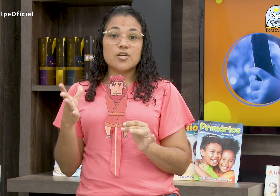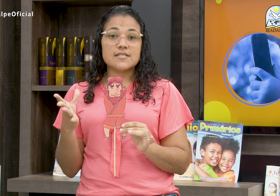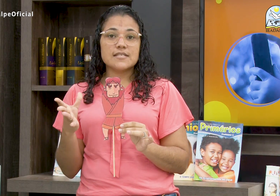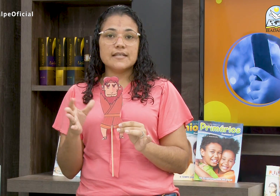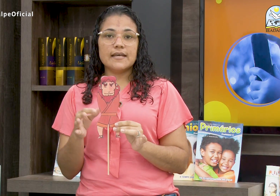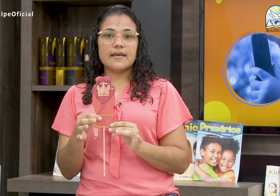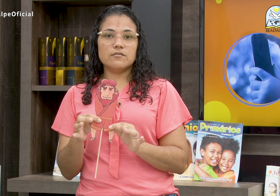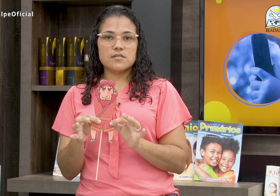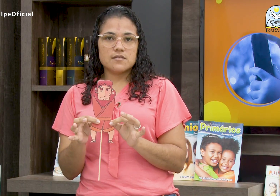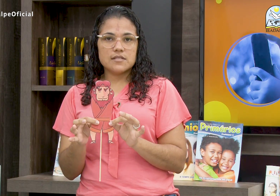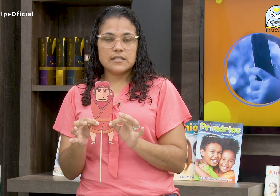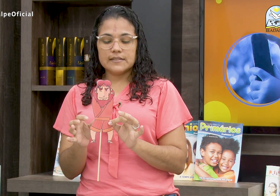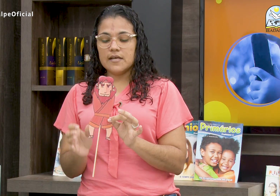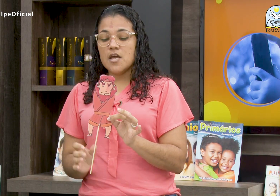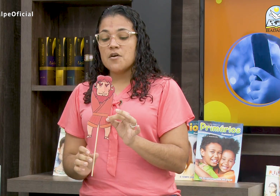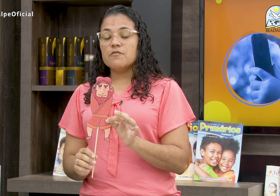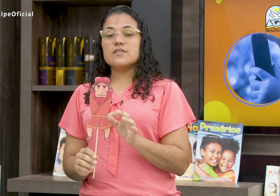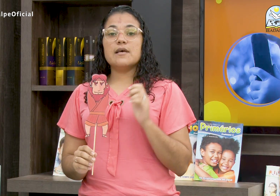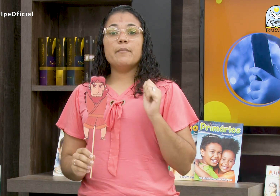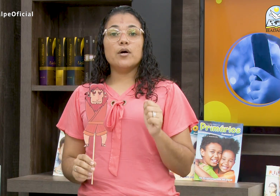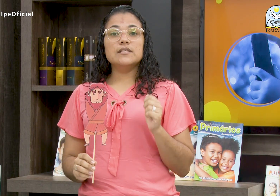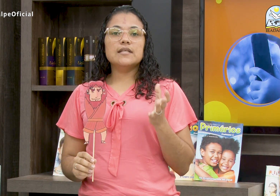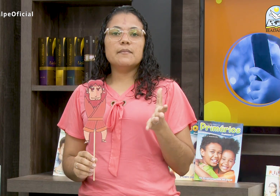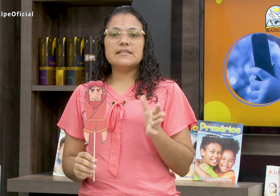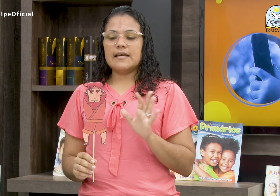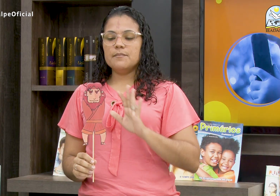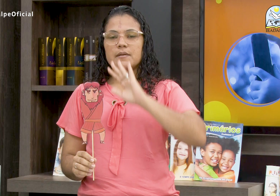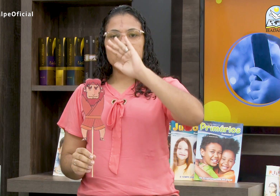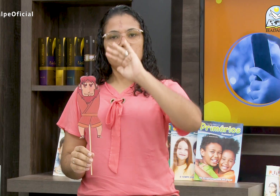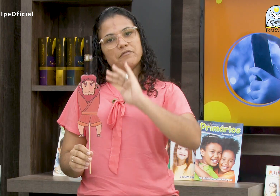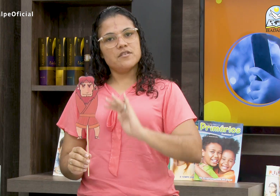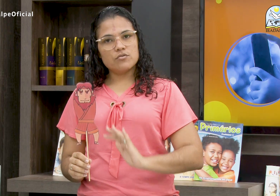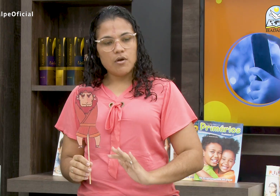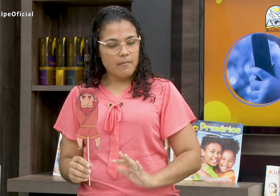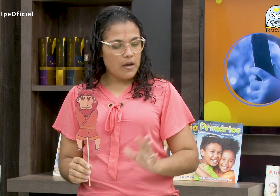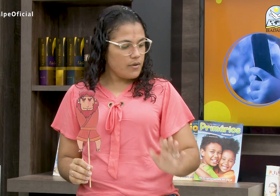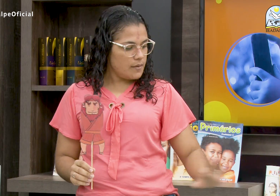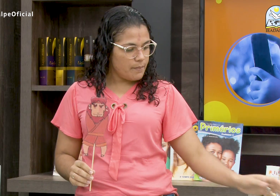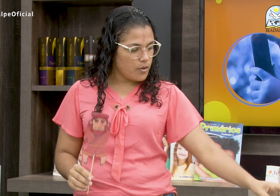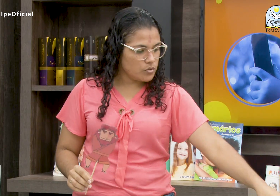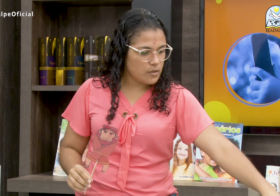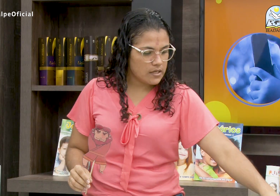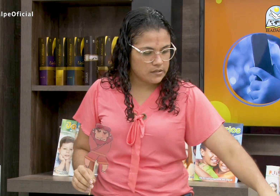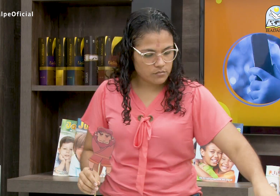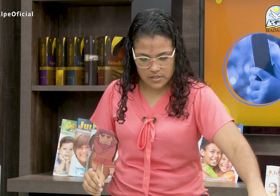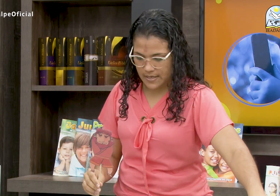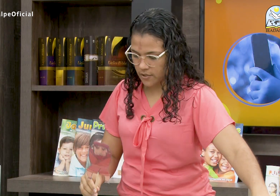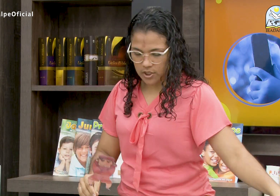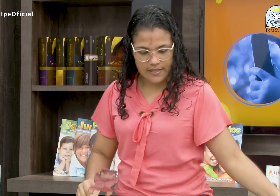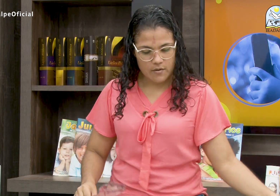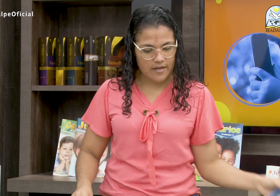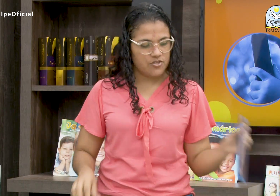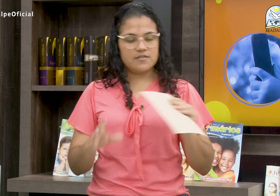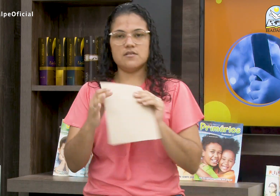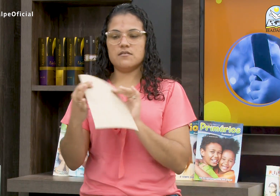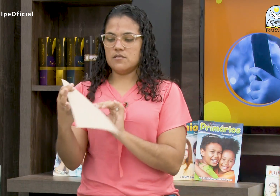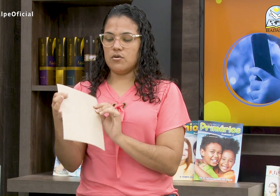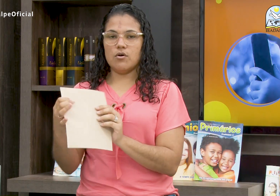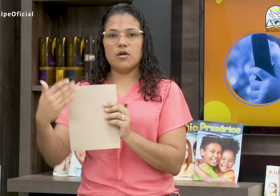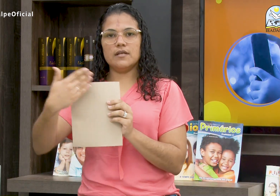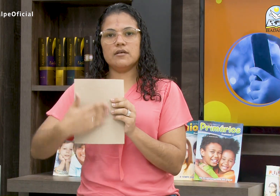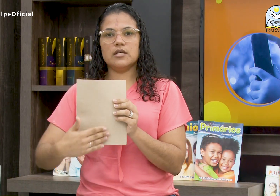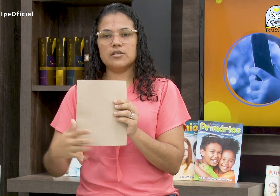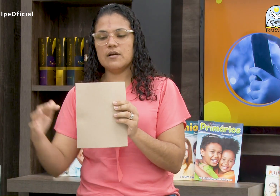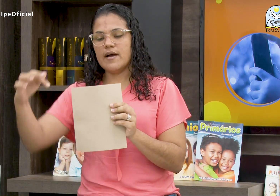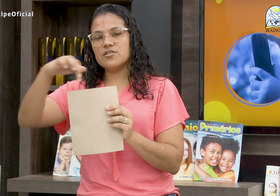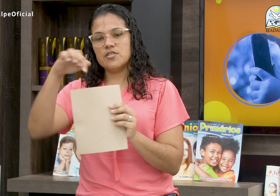mais grossinha, né, que é o 230, você pode também estar imprimindo em ofício normal e põe numa cartolina guachezinha, assim, ó.